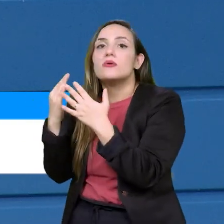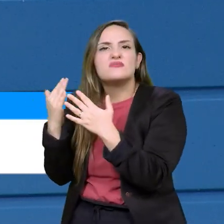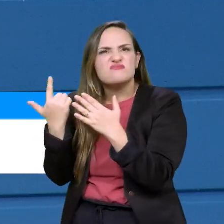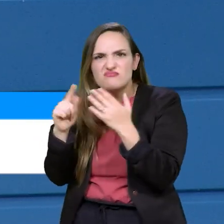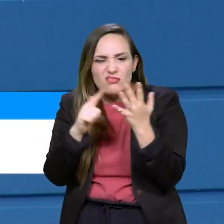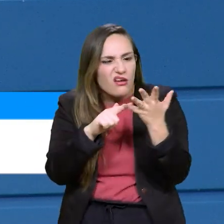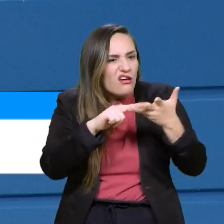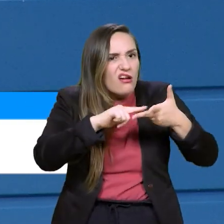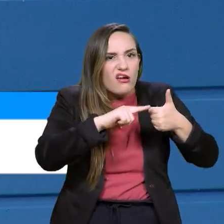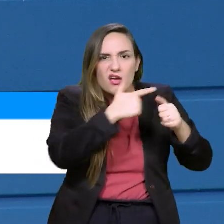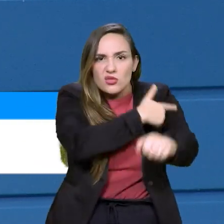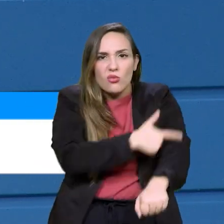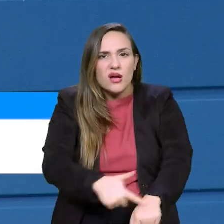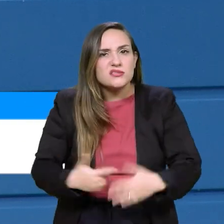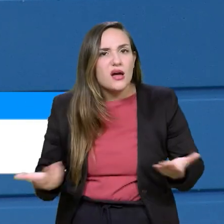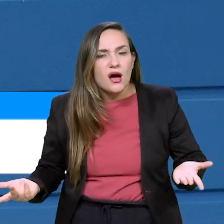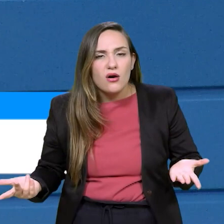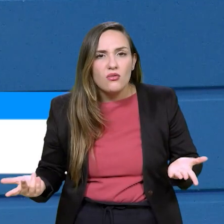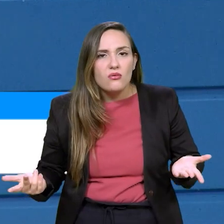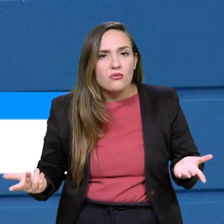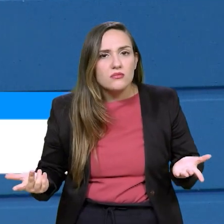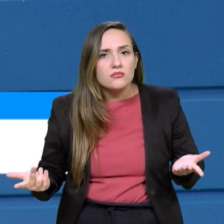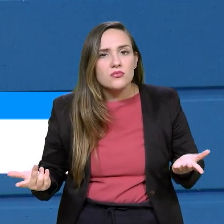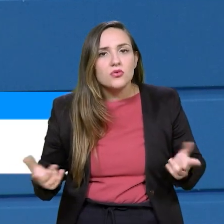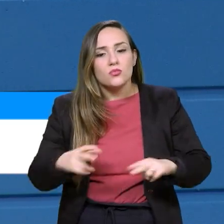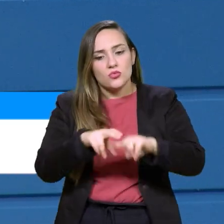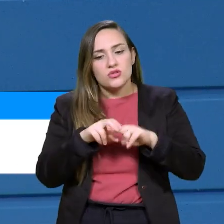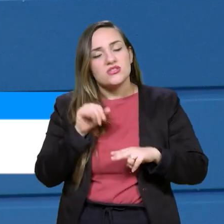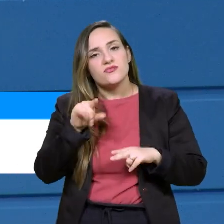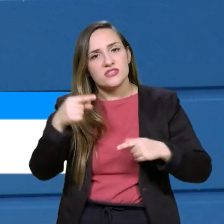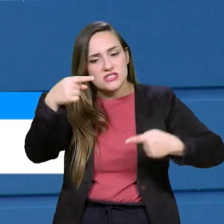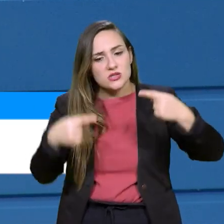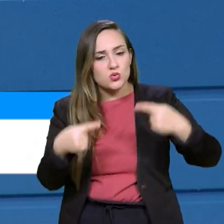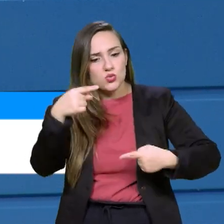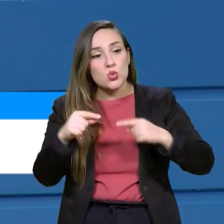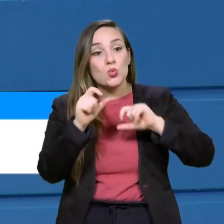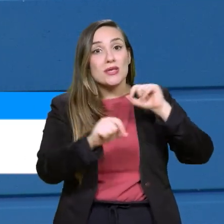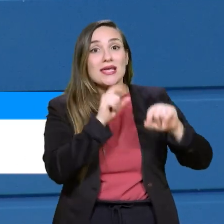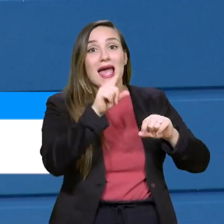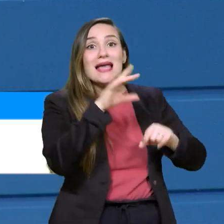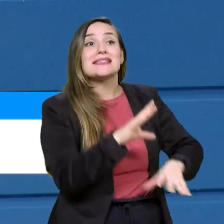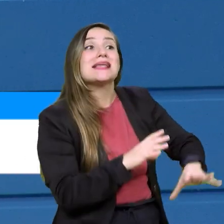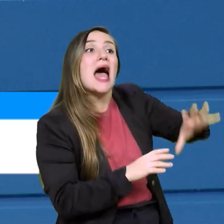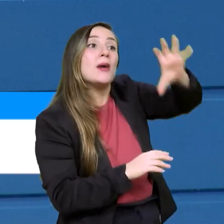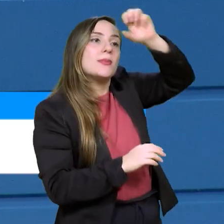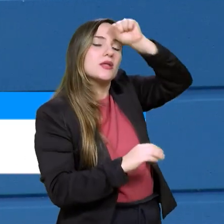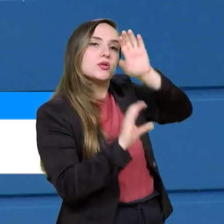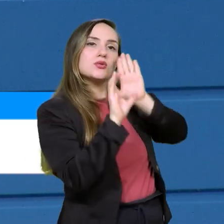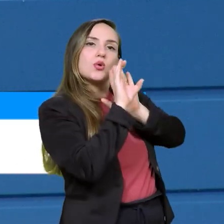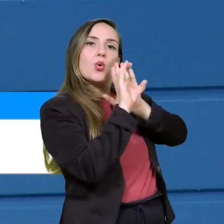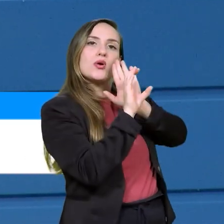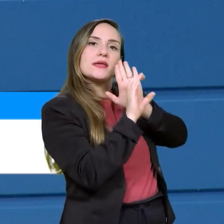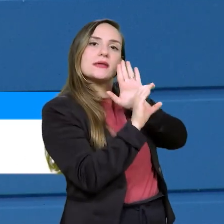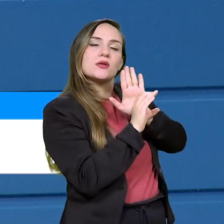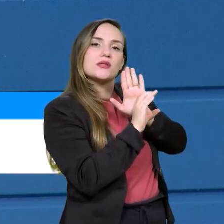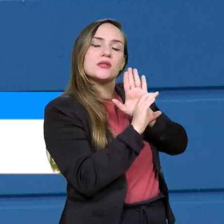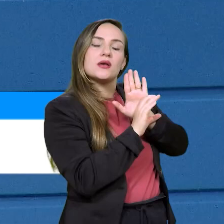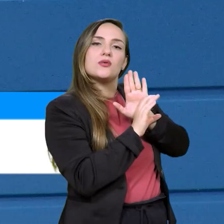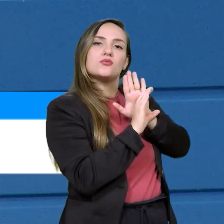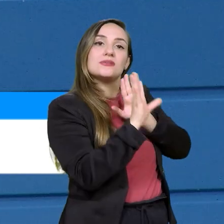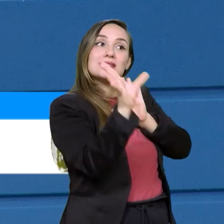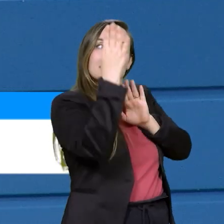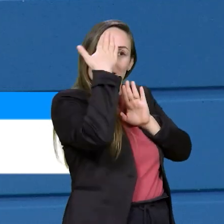licença, bom dia, benção pai, acabou. Então, quando você discute a doutrina